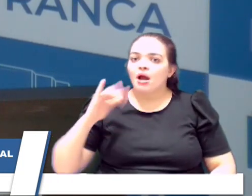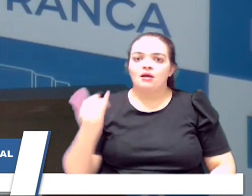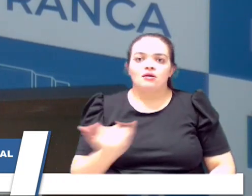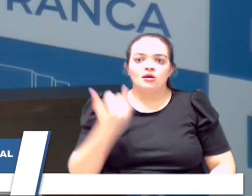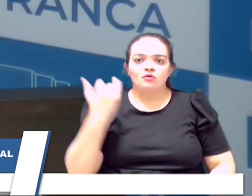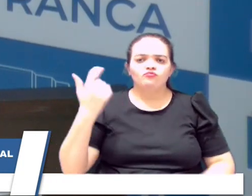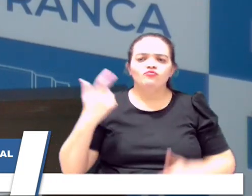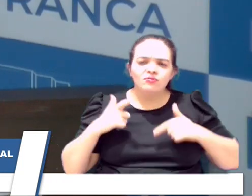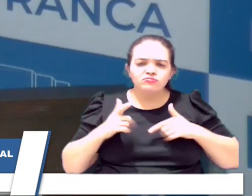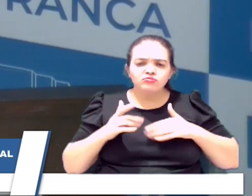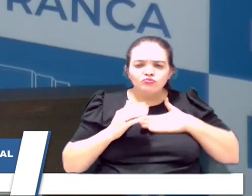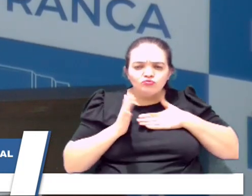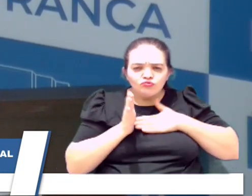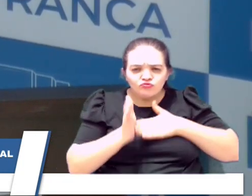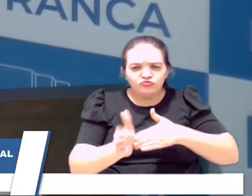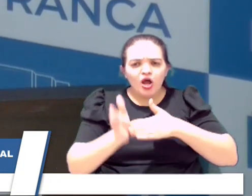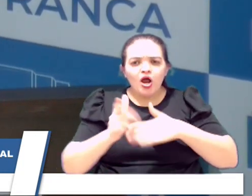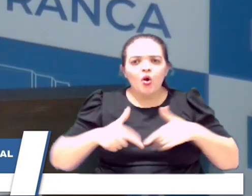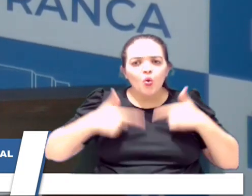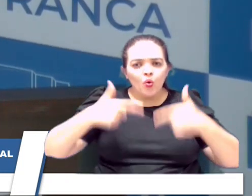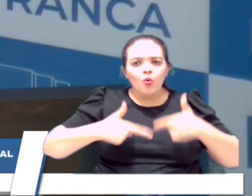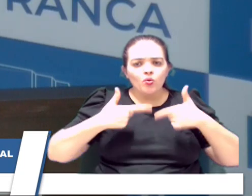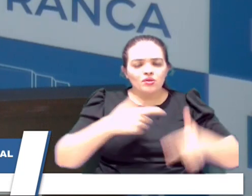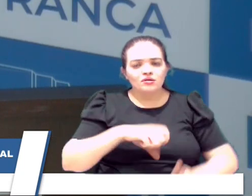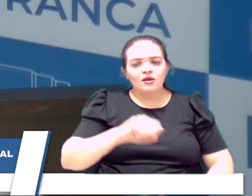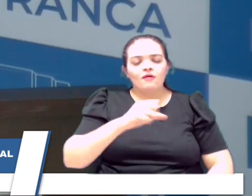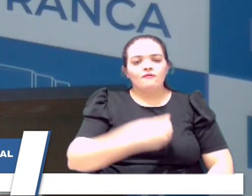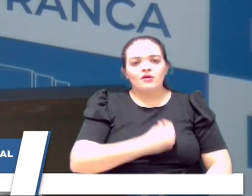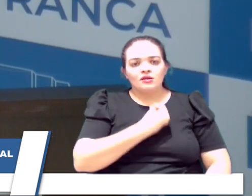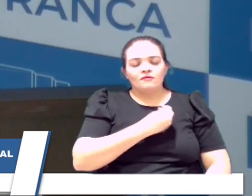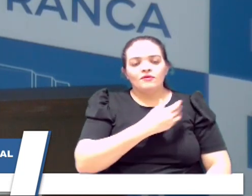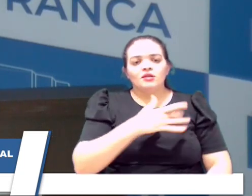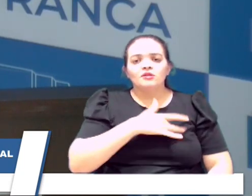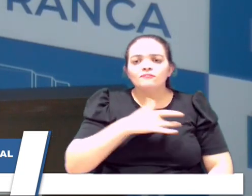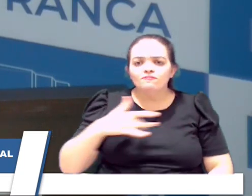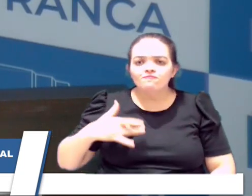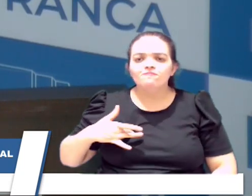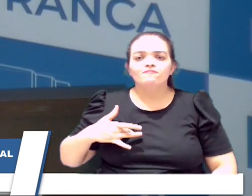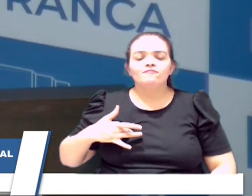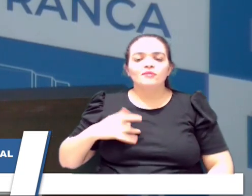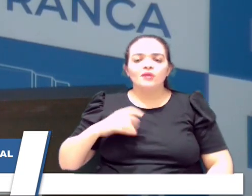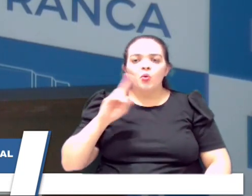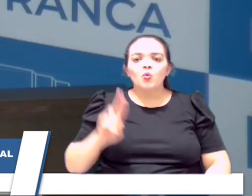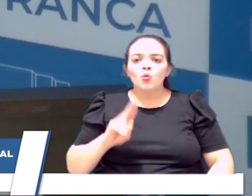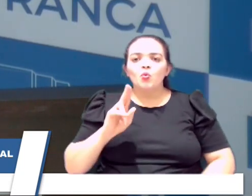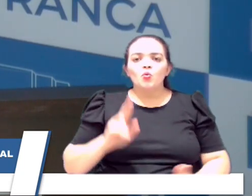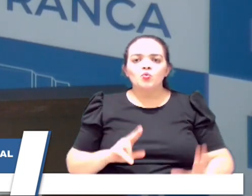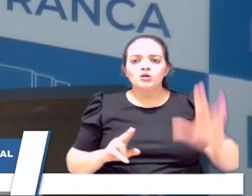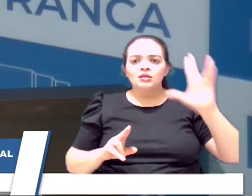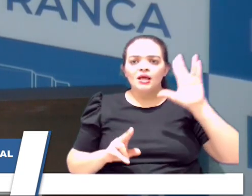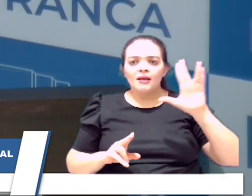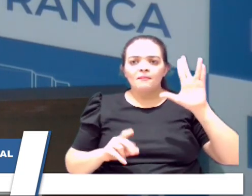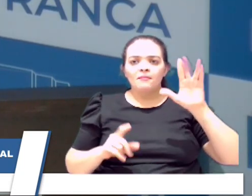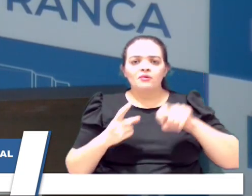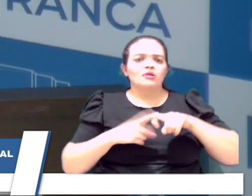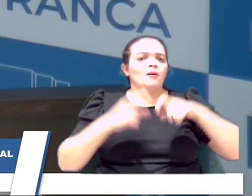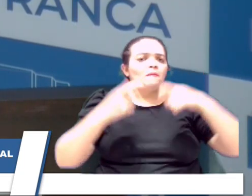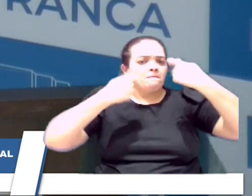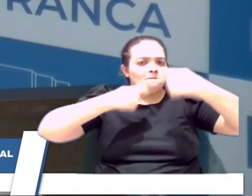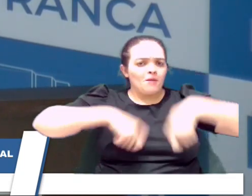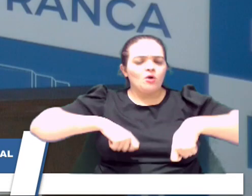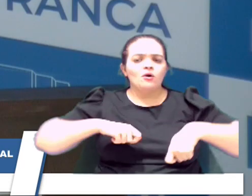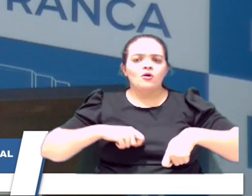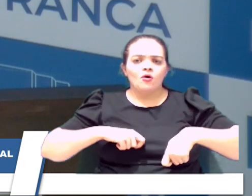gente, junto, em defesa da vida, em defesa da saúde, em defesa do uso da cannabis medicinal, porque é possível vencer